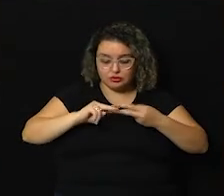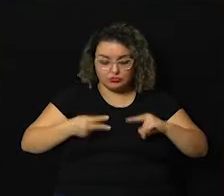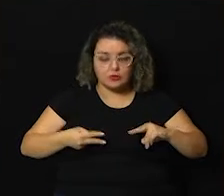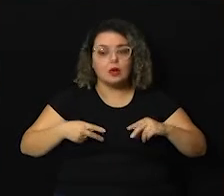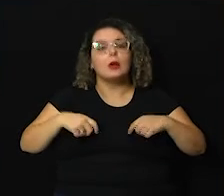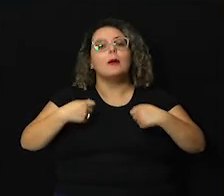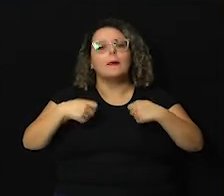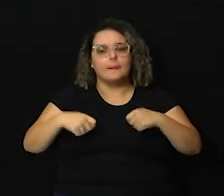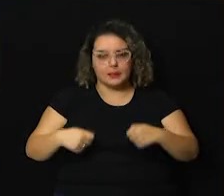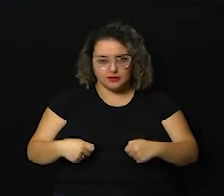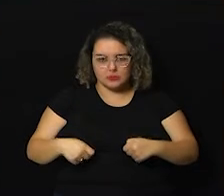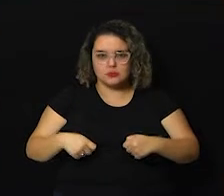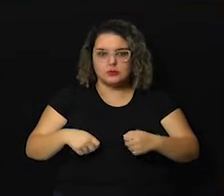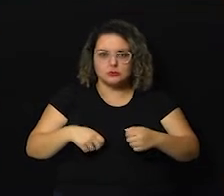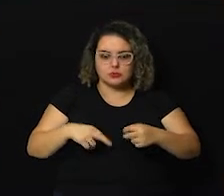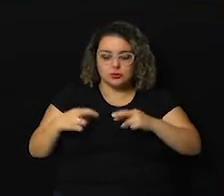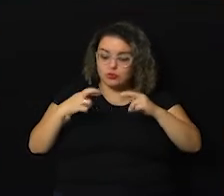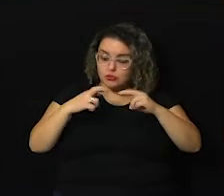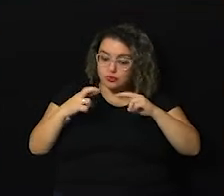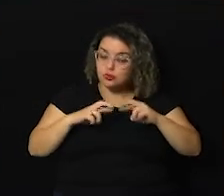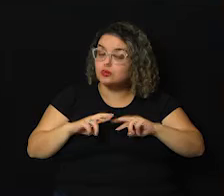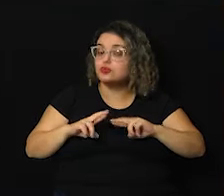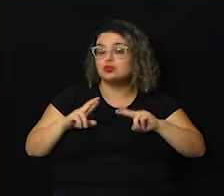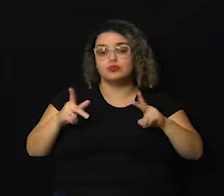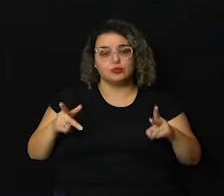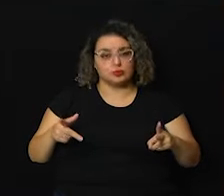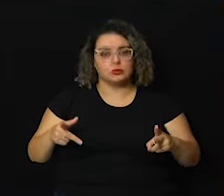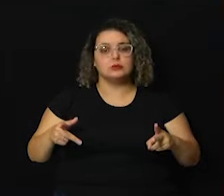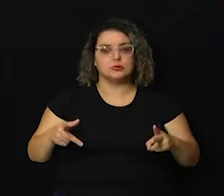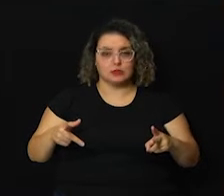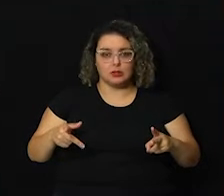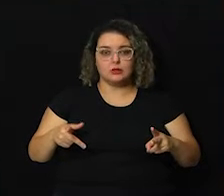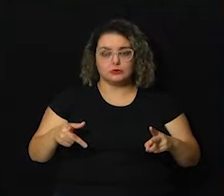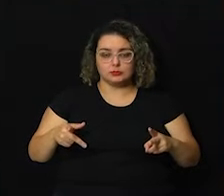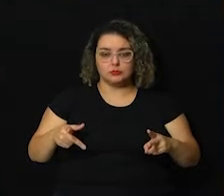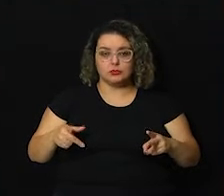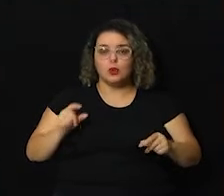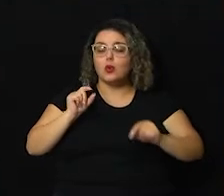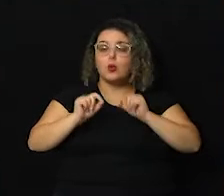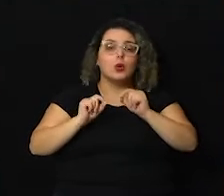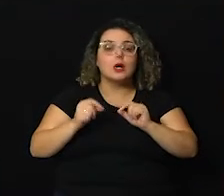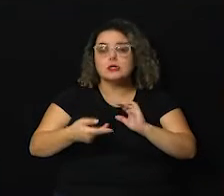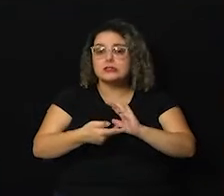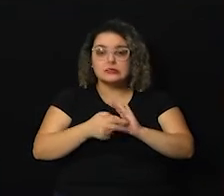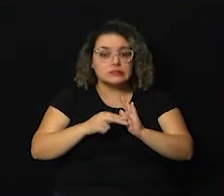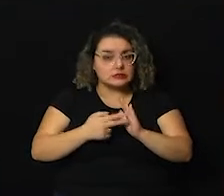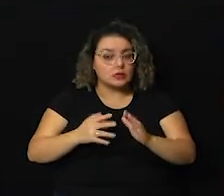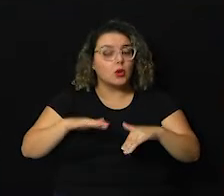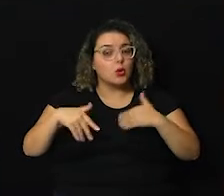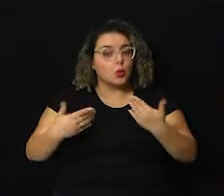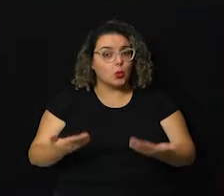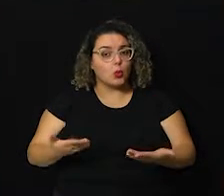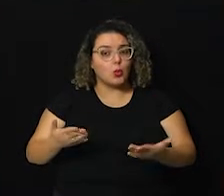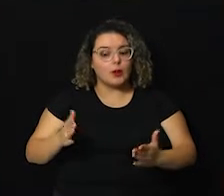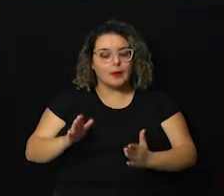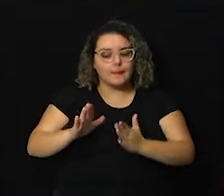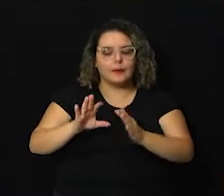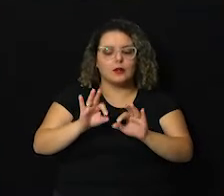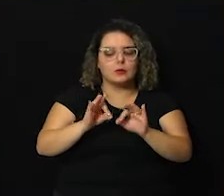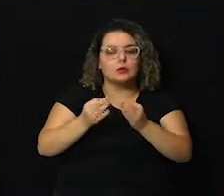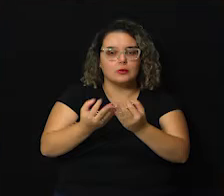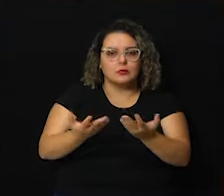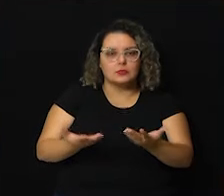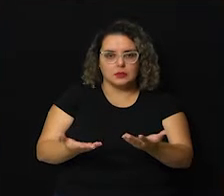que merecem, sim, um rastreamento diferenciado. Tá? O que é isto? Quando a gente está diante de